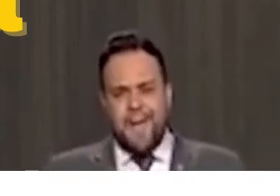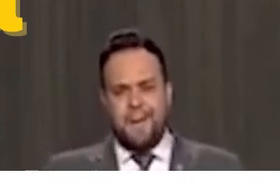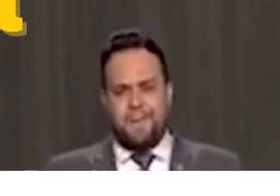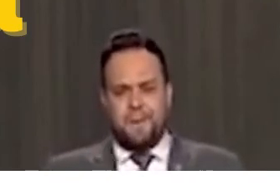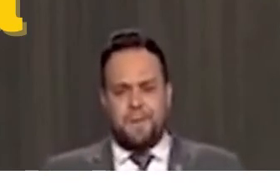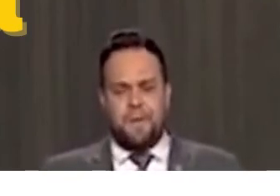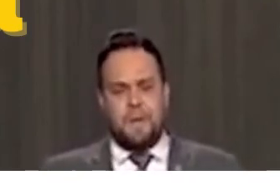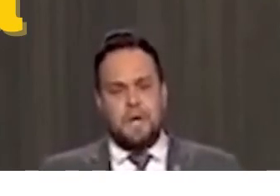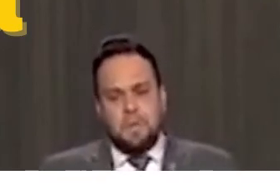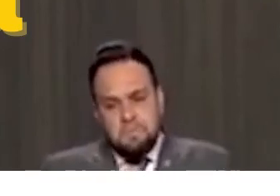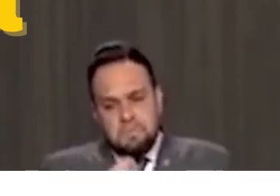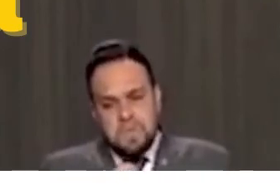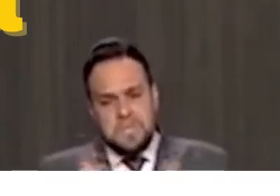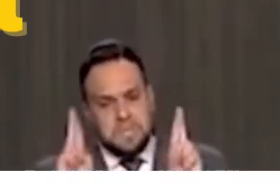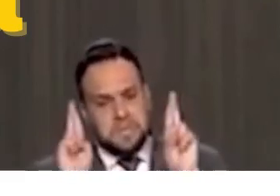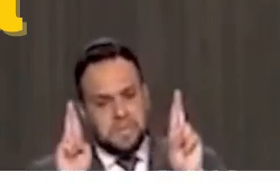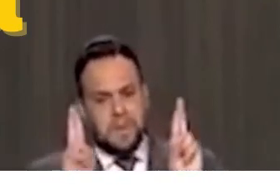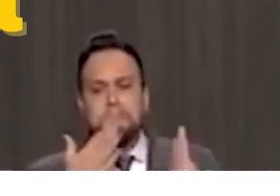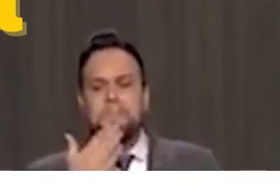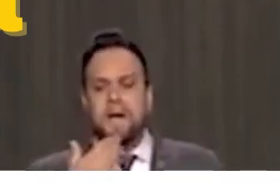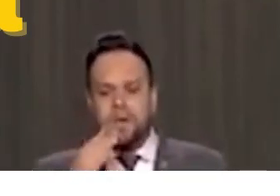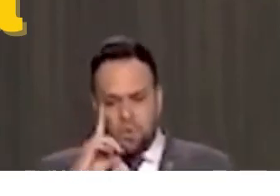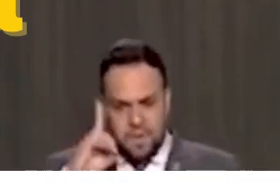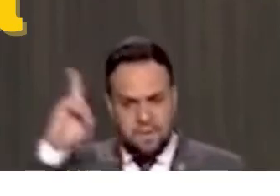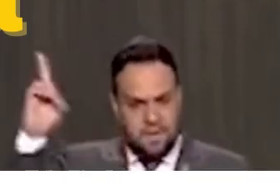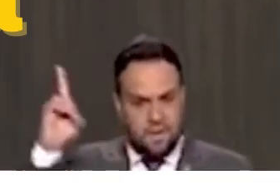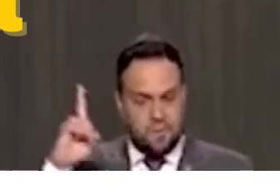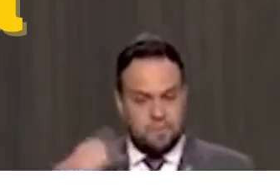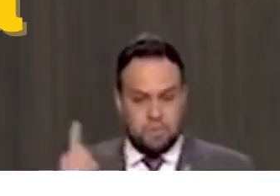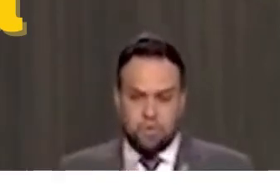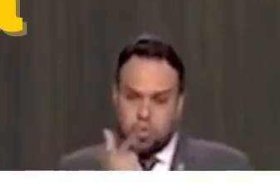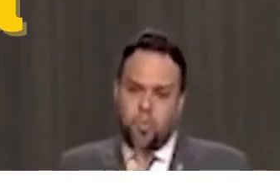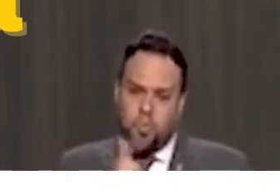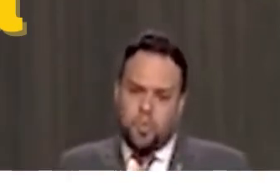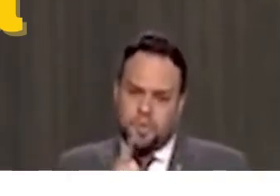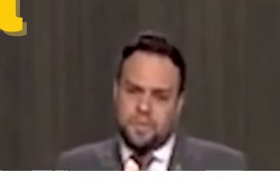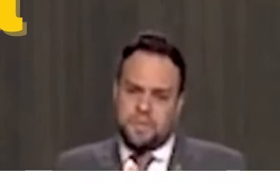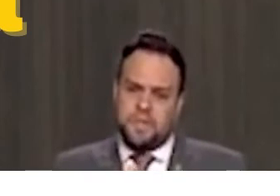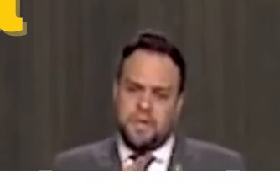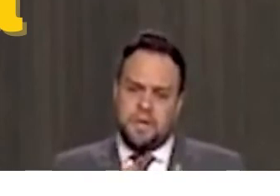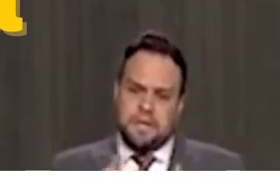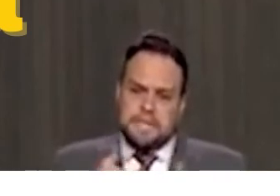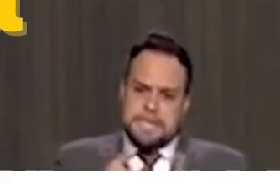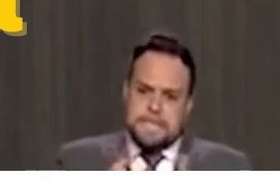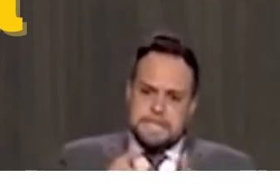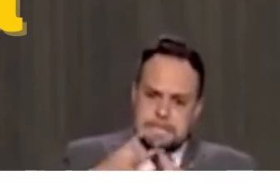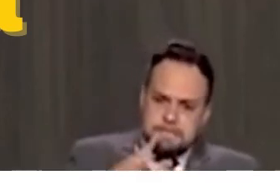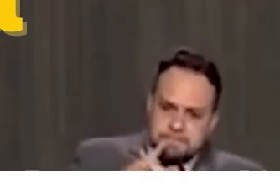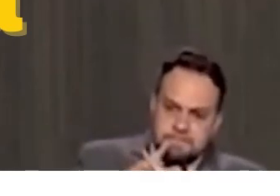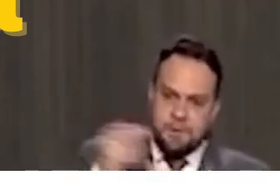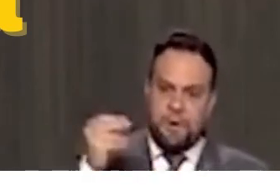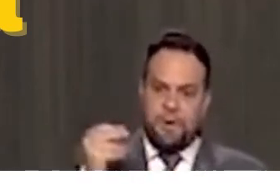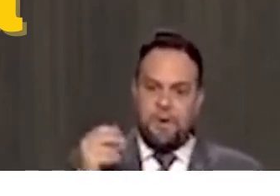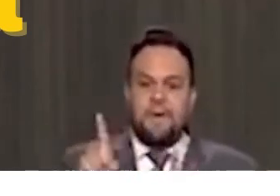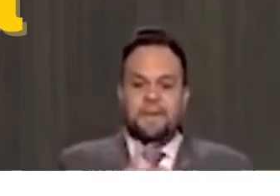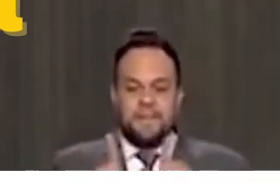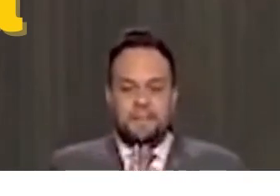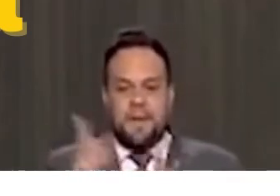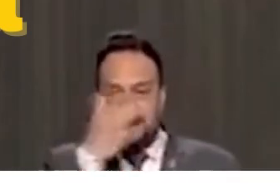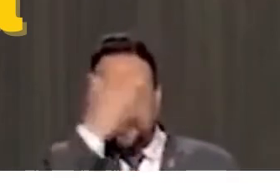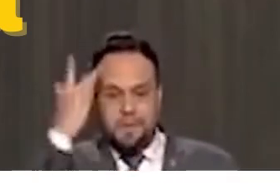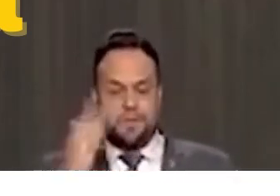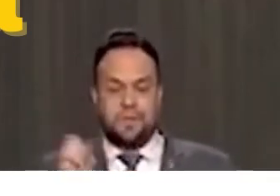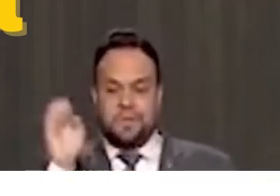Espero, peço a Deus que a gente consiga vencer esses obstáculos, né? Arrefecer os corações, né, dos